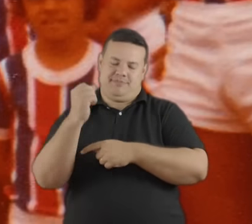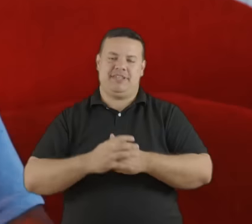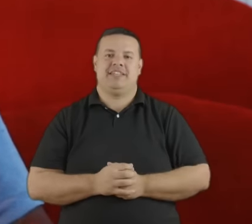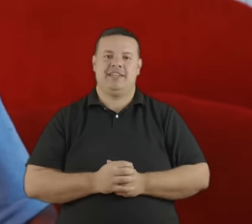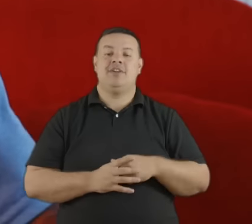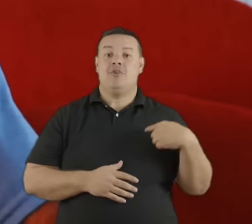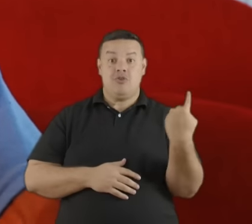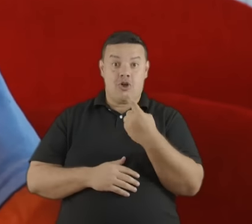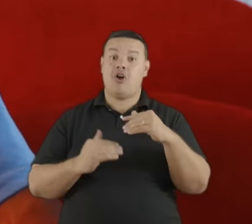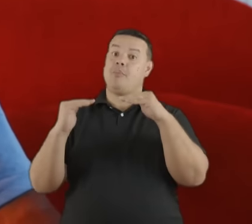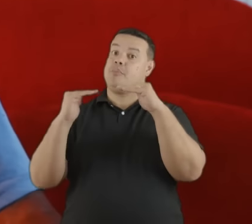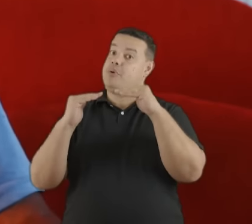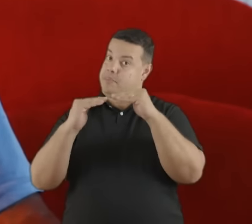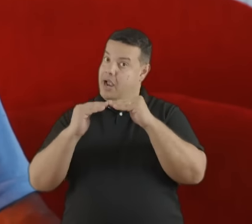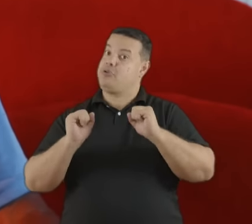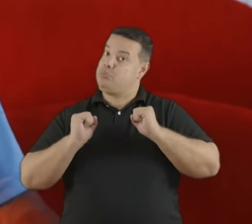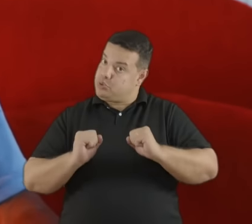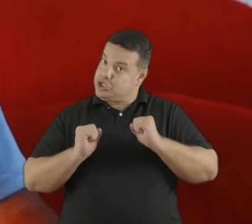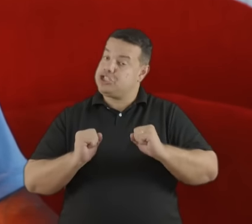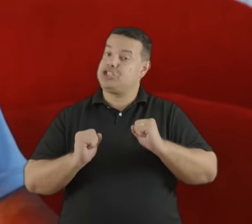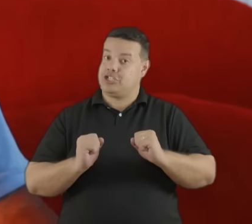Sergipe. Nós jogava pelo empate.